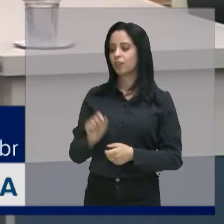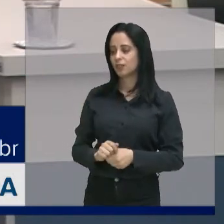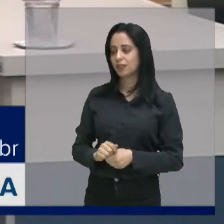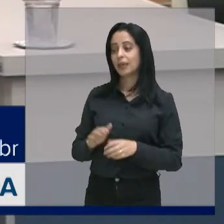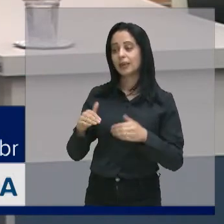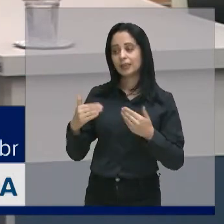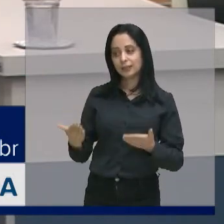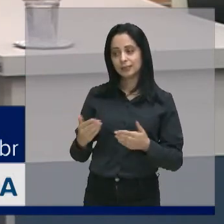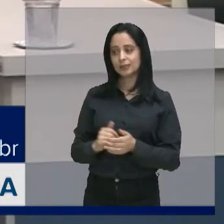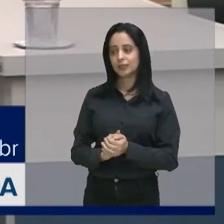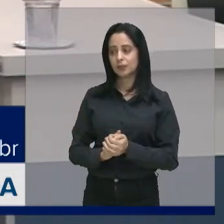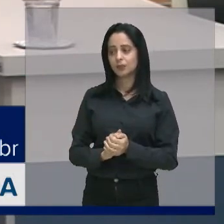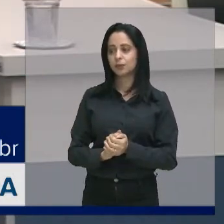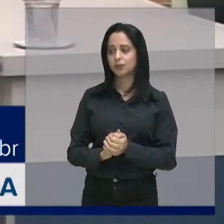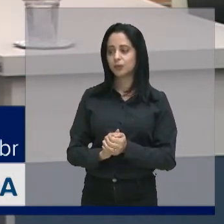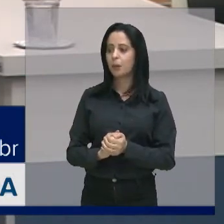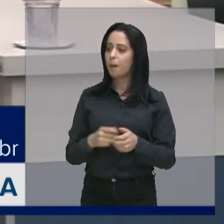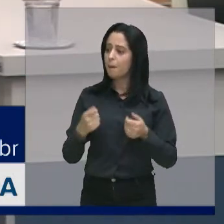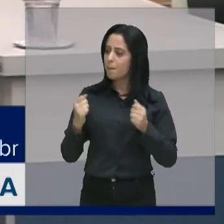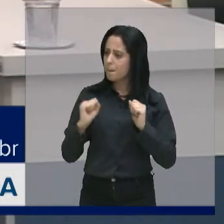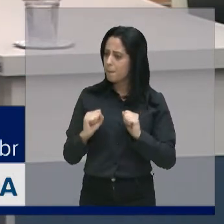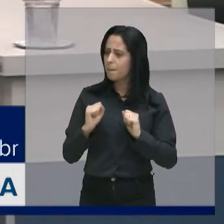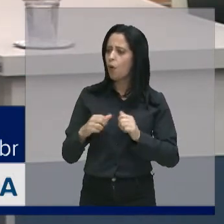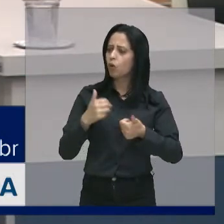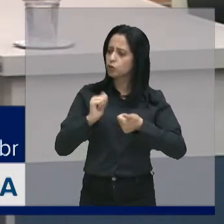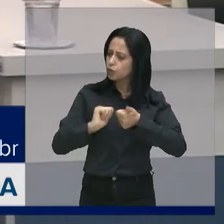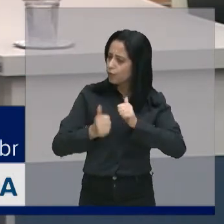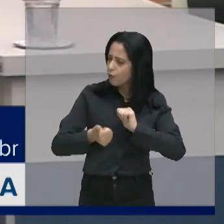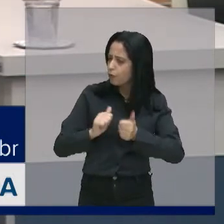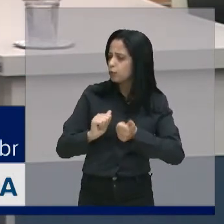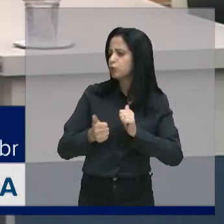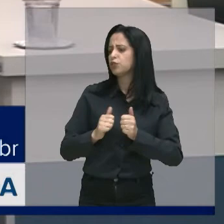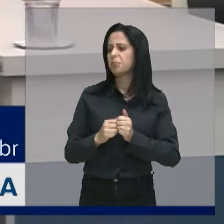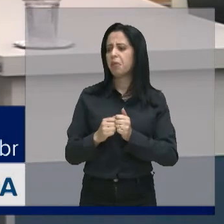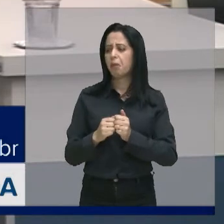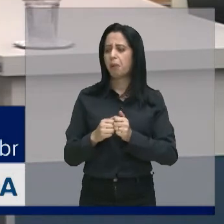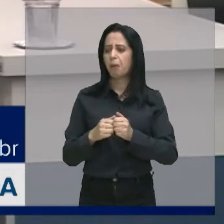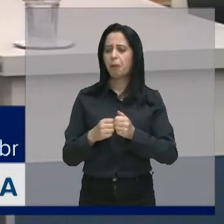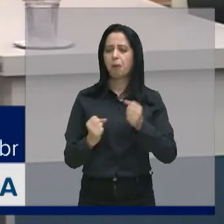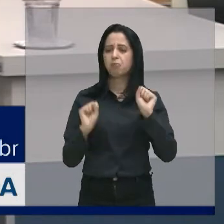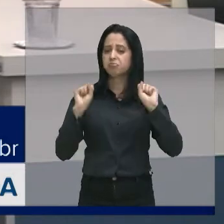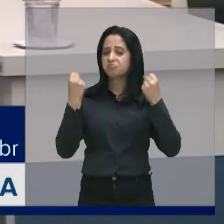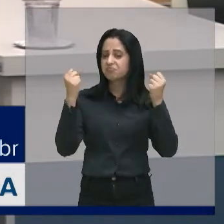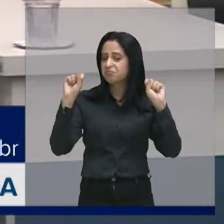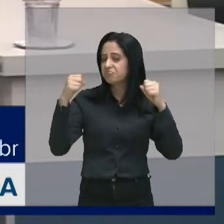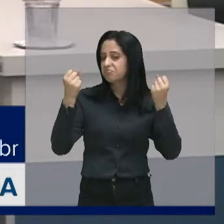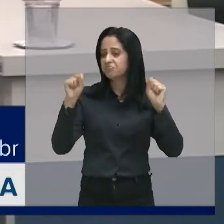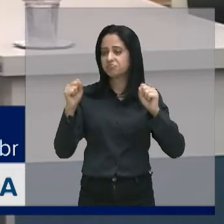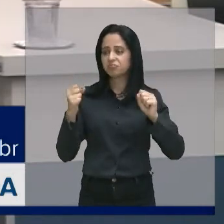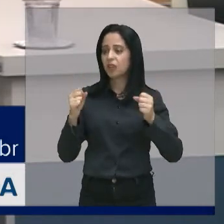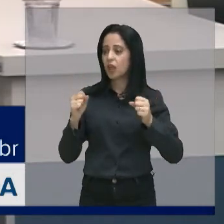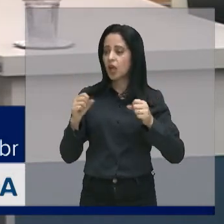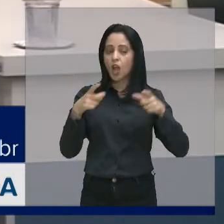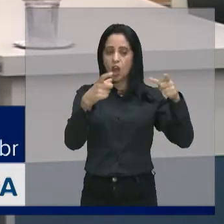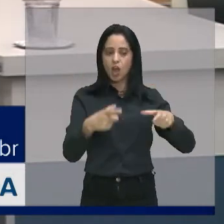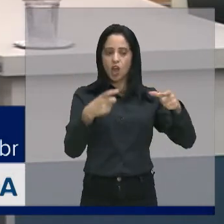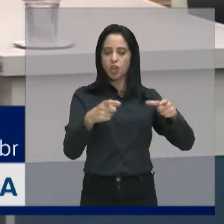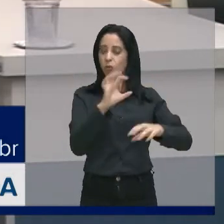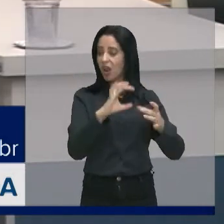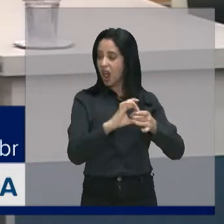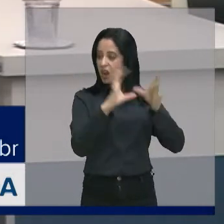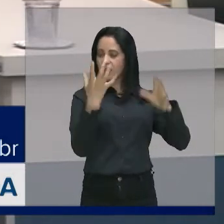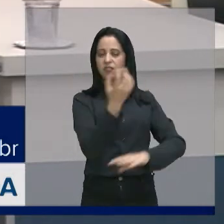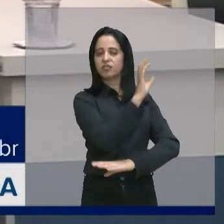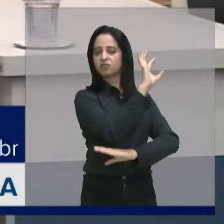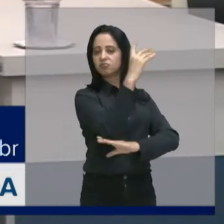atividade física podia ser realizada, principalmente nos ambientes abertos, que não demonstram aquele risco